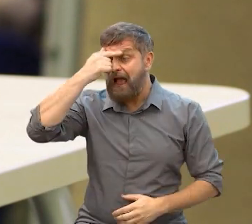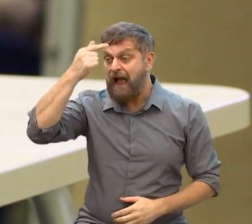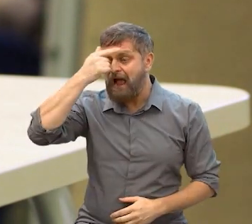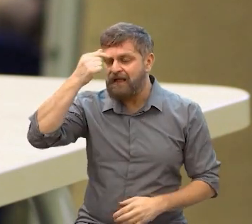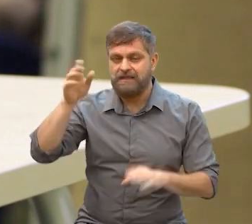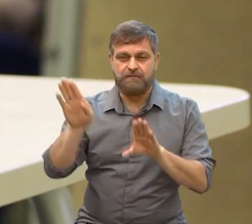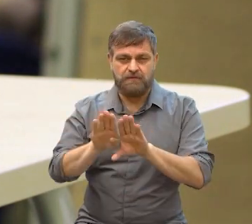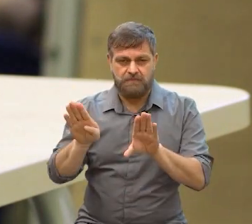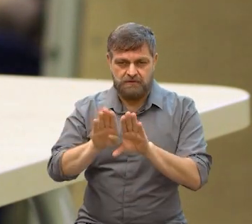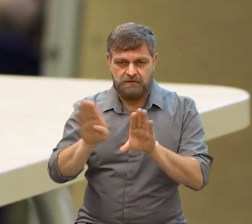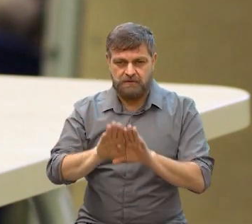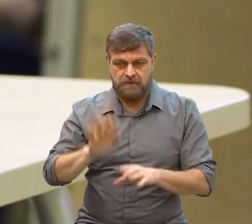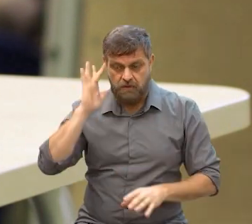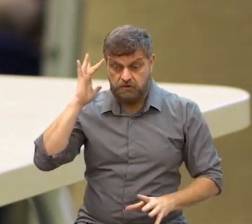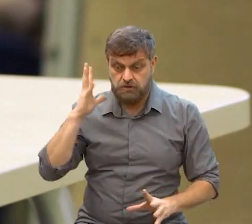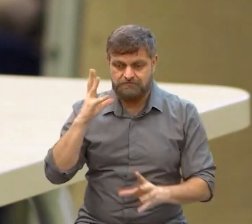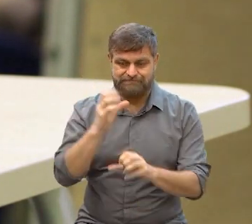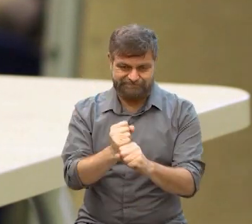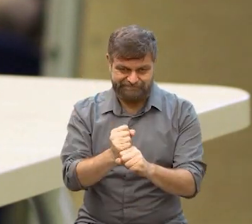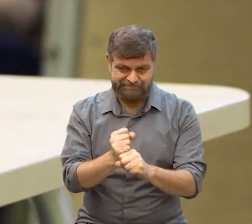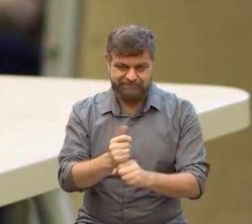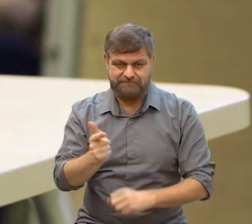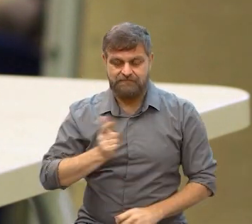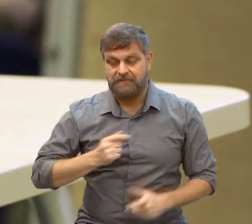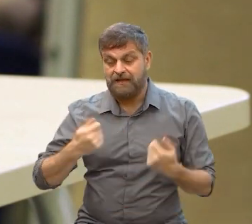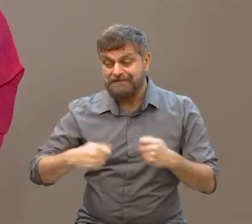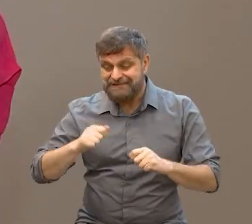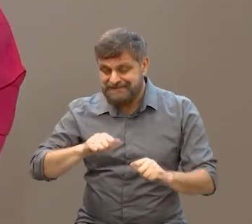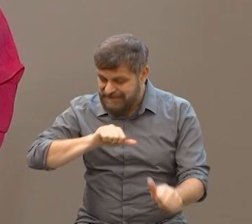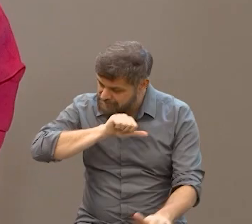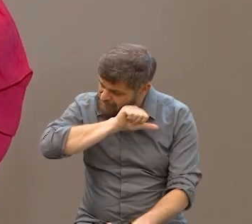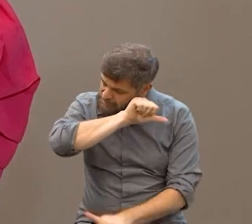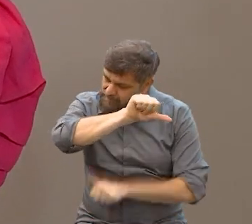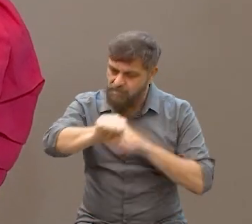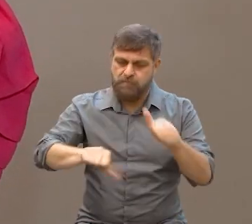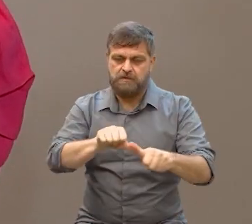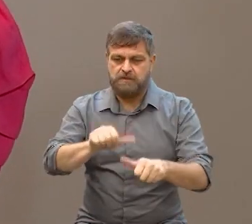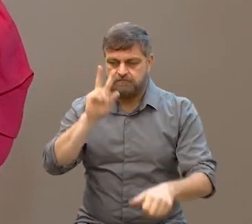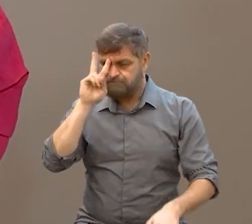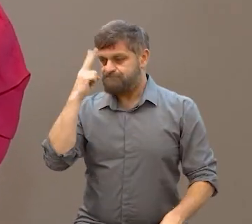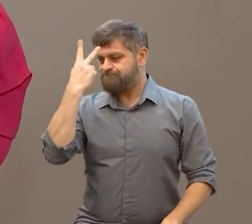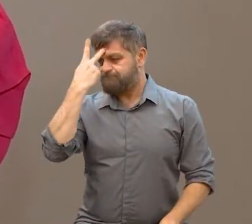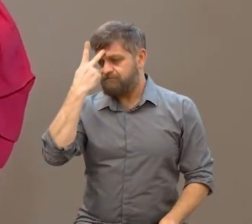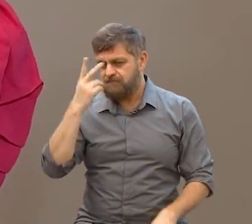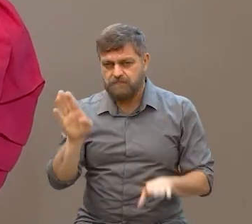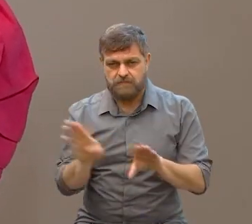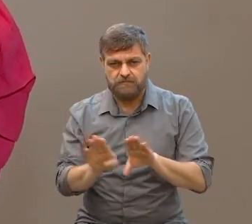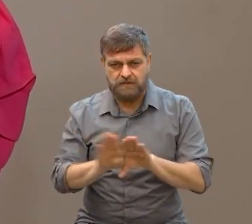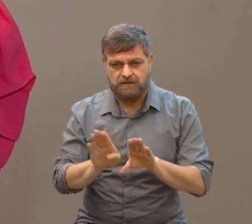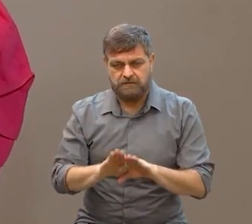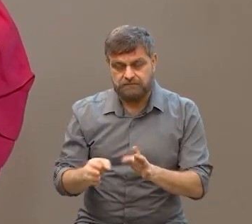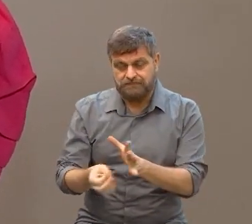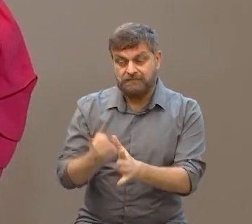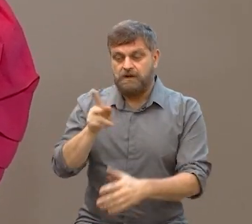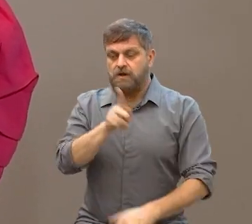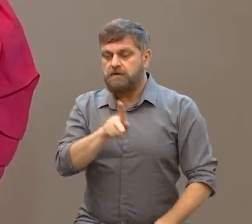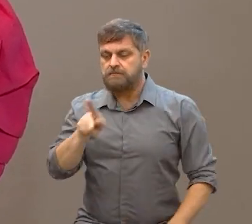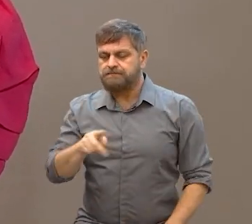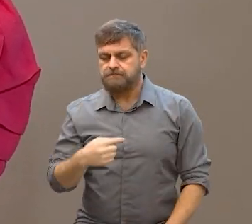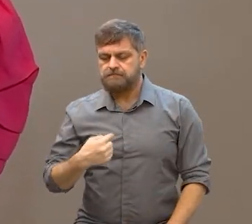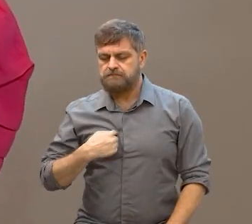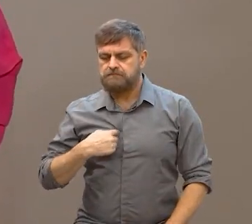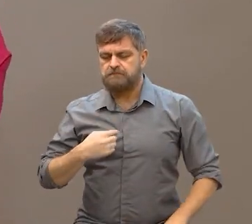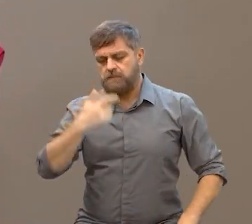superior, acho que num todo, mas é preciso mudar isso. E essa mentalidade, muitas vezes do professor,